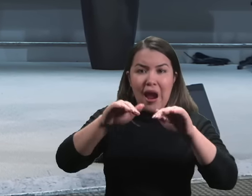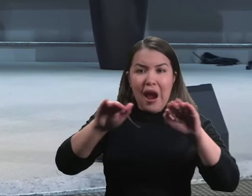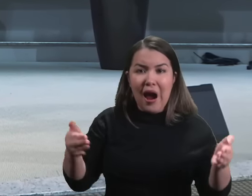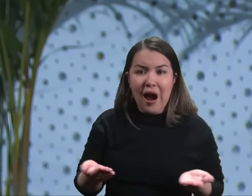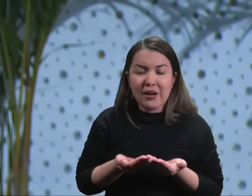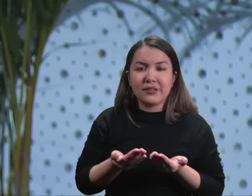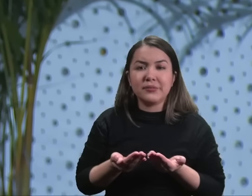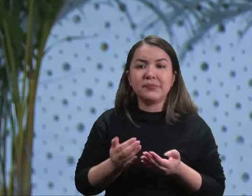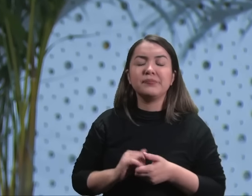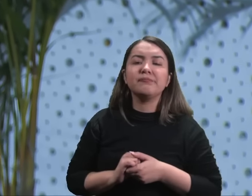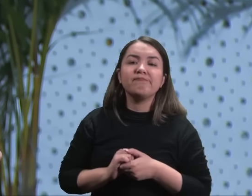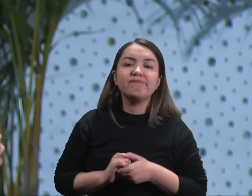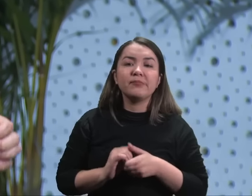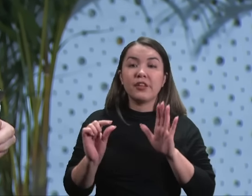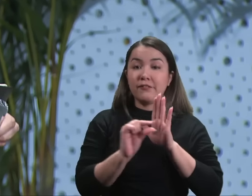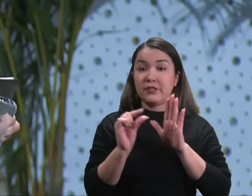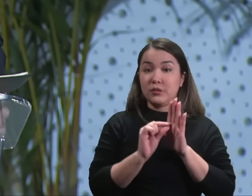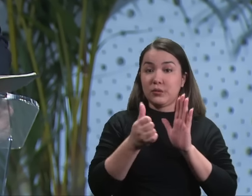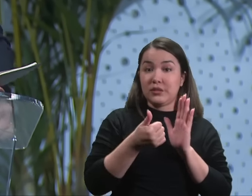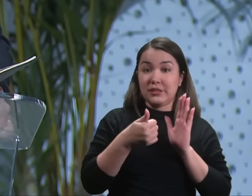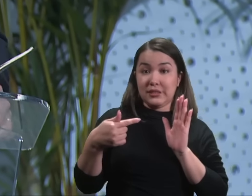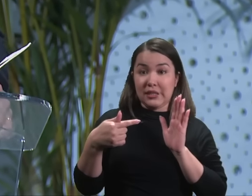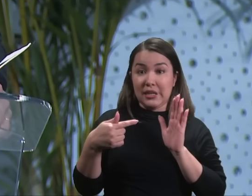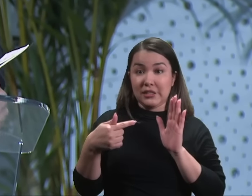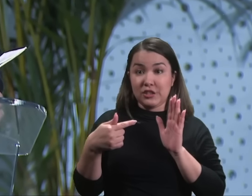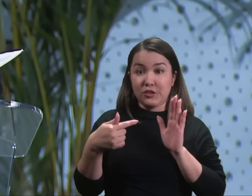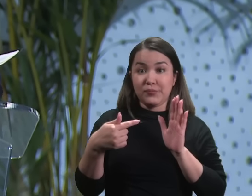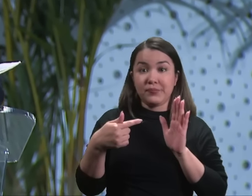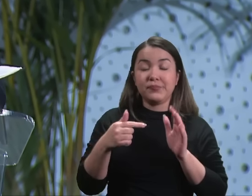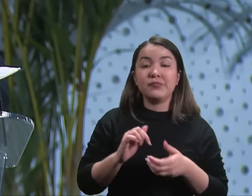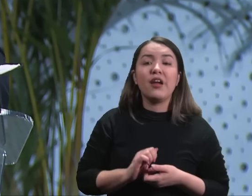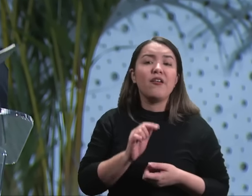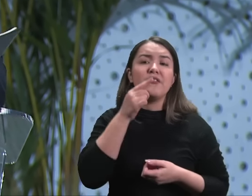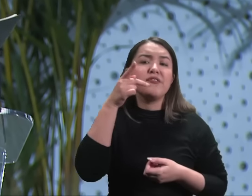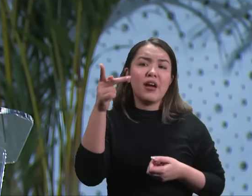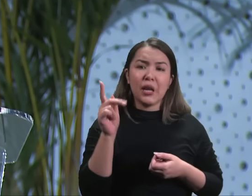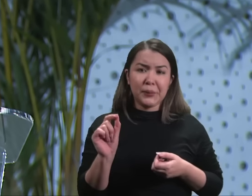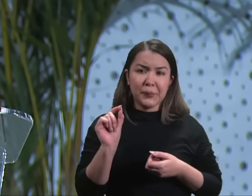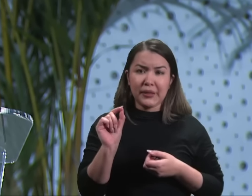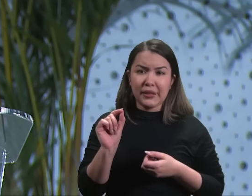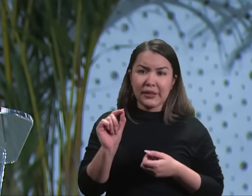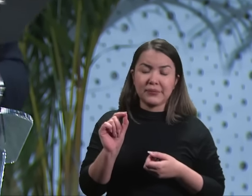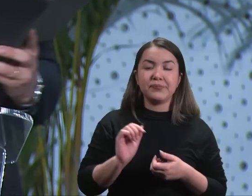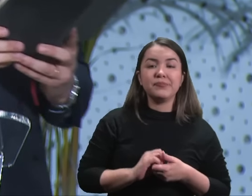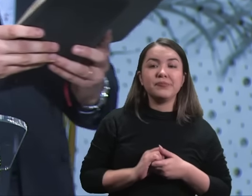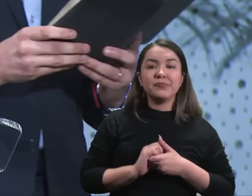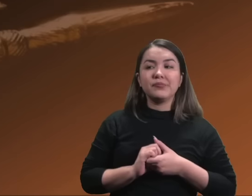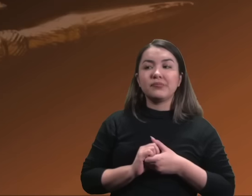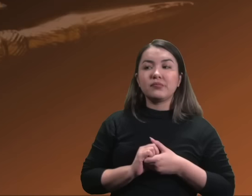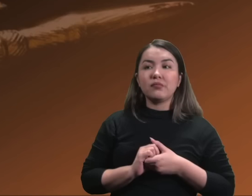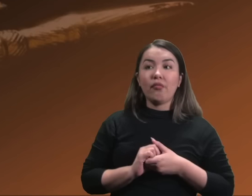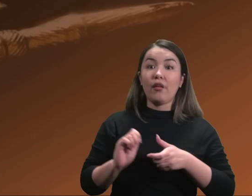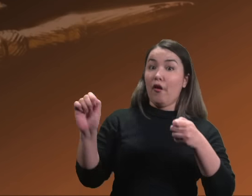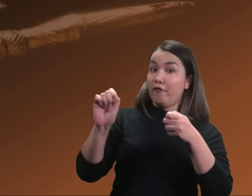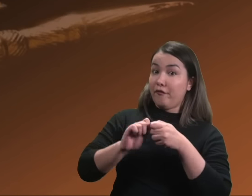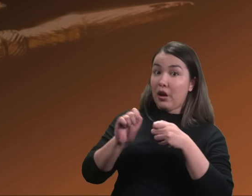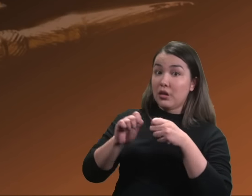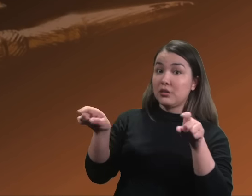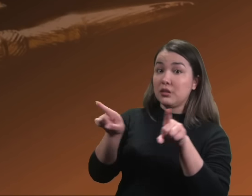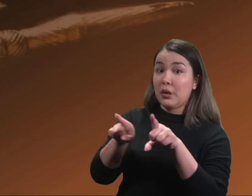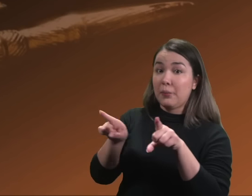ainda do mesmo eh Capítulo 25 de Êxodo Versículo 17 e 18 diz assim fará também um